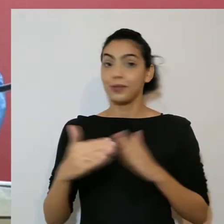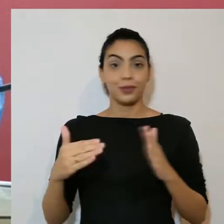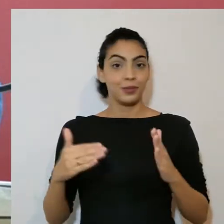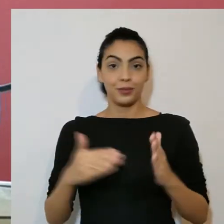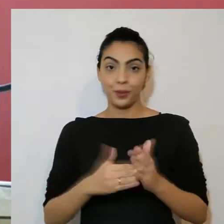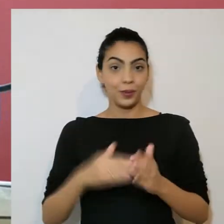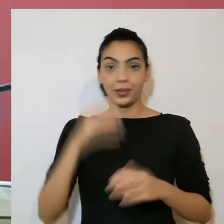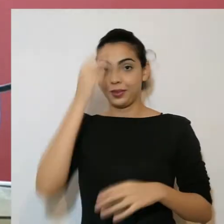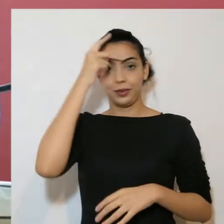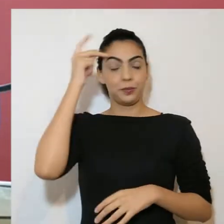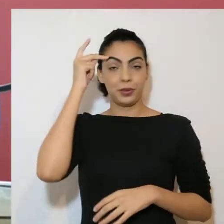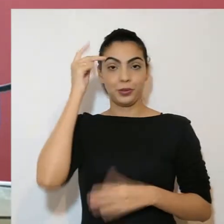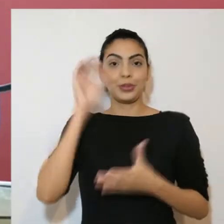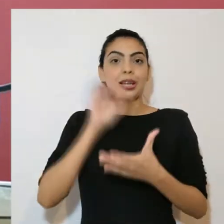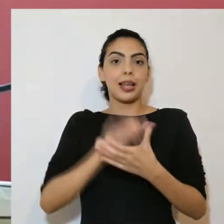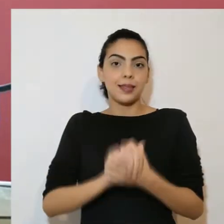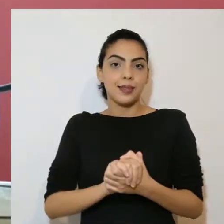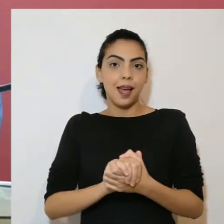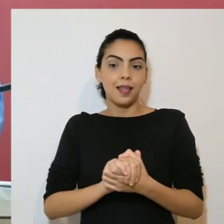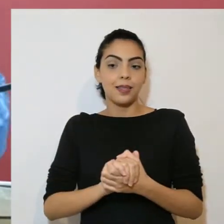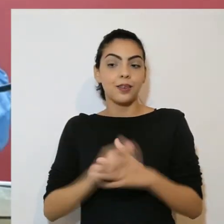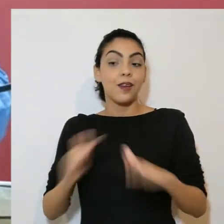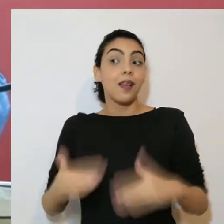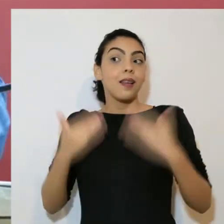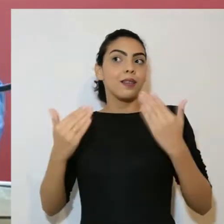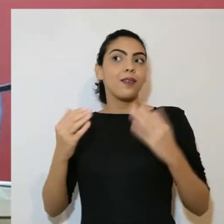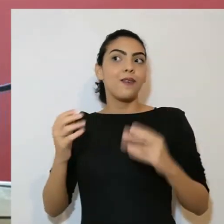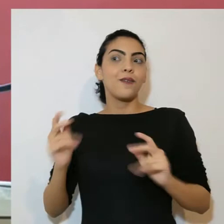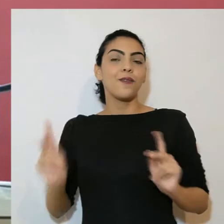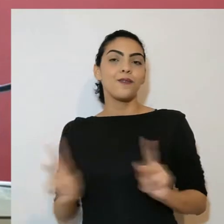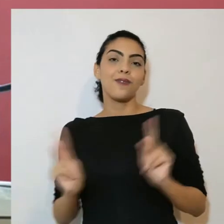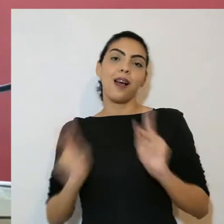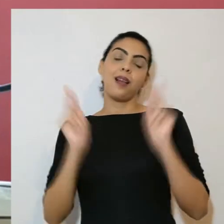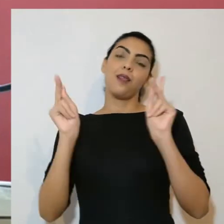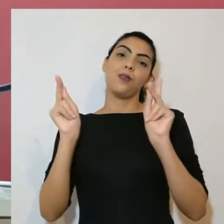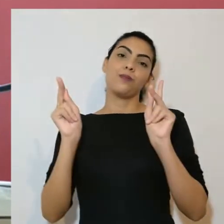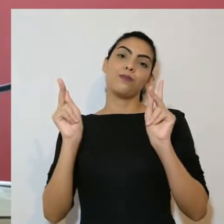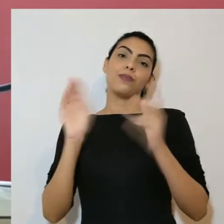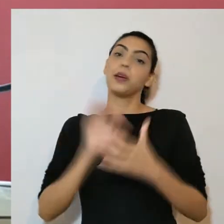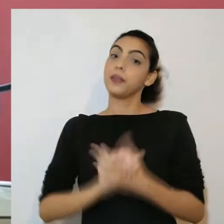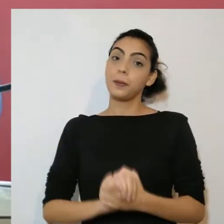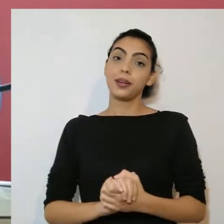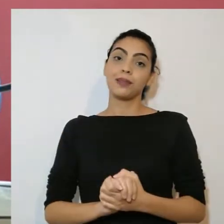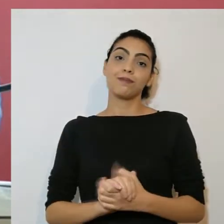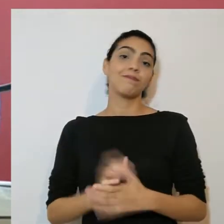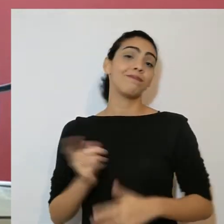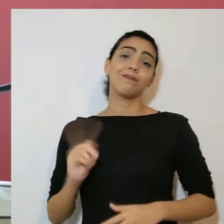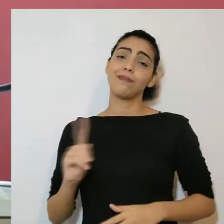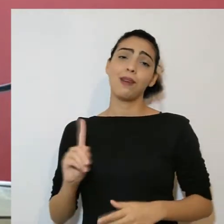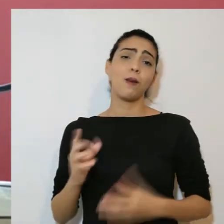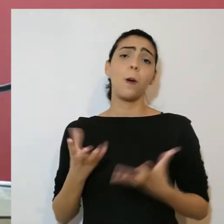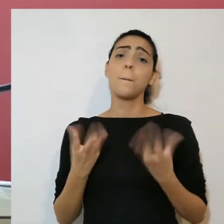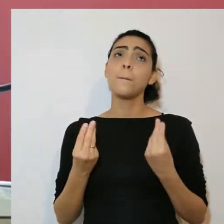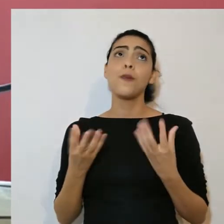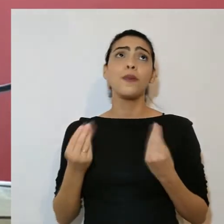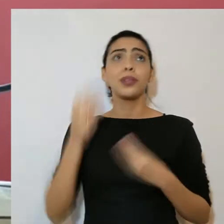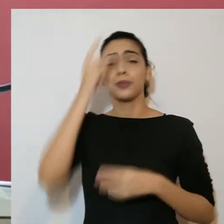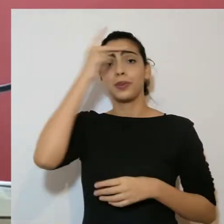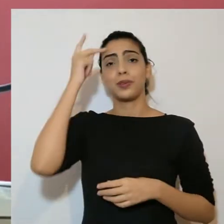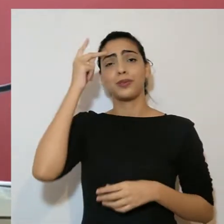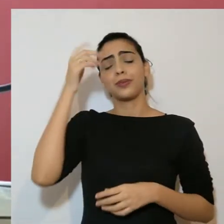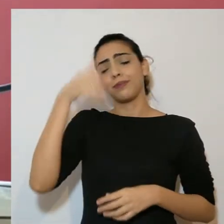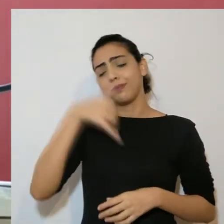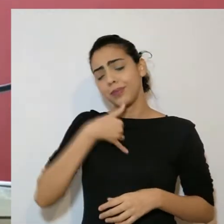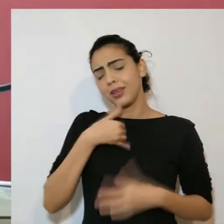Nem todas as pessoas casadas valorizam o casamento. Muitas estão